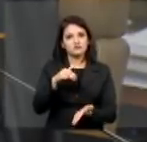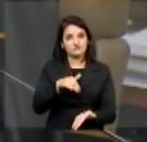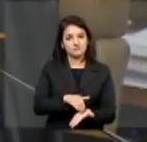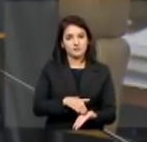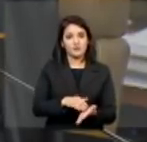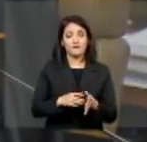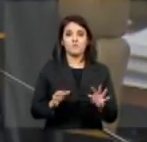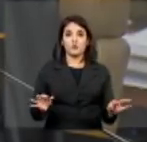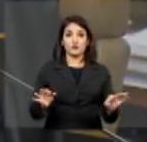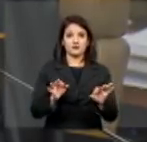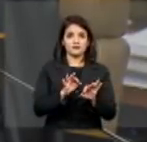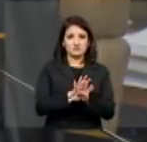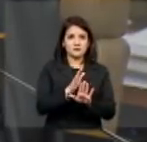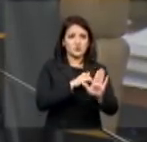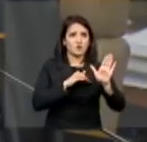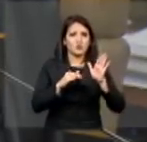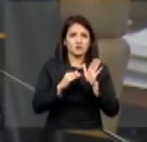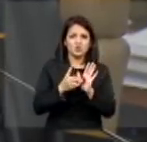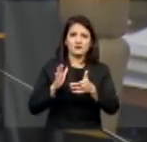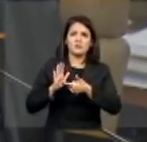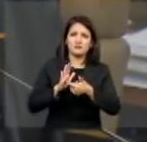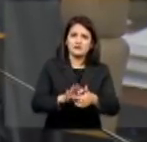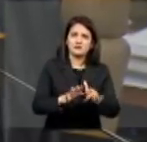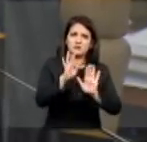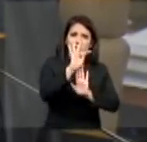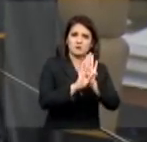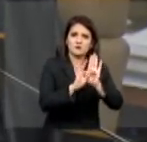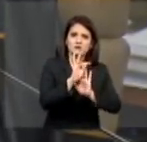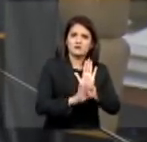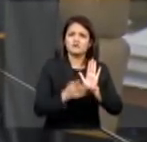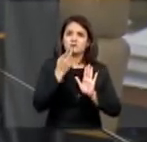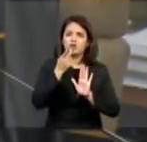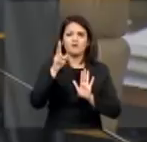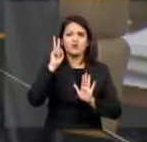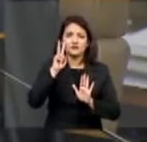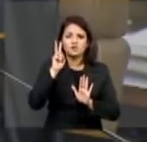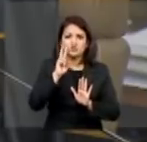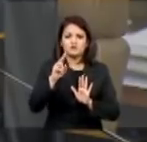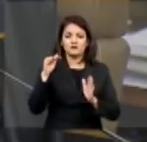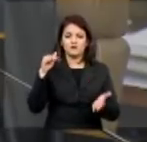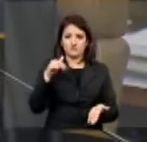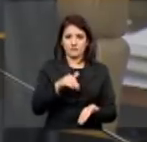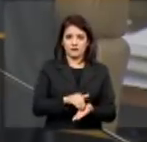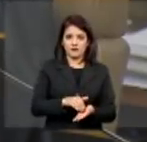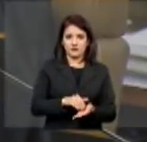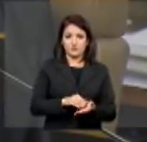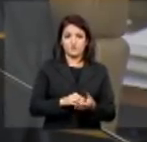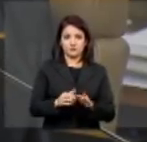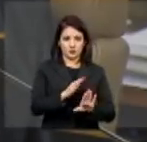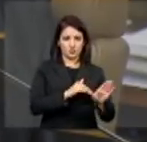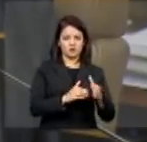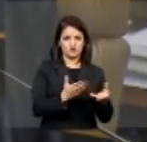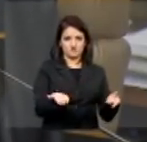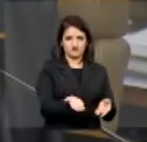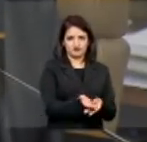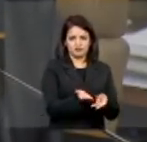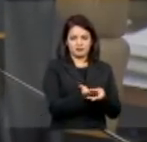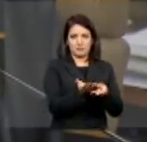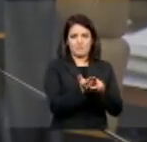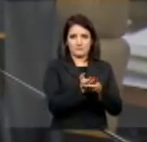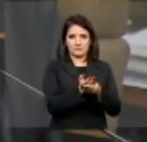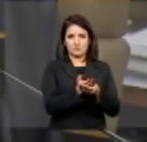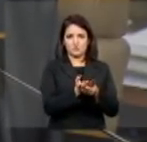das alegações finais os autos isso tudo é peça do juiz de primeiro grau dirigido a essa impetração